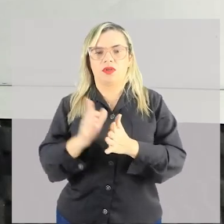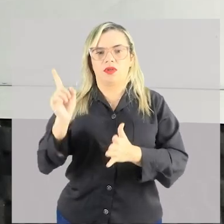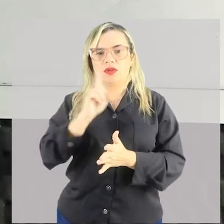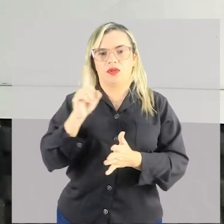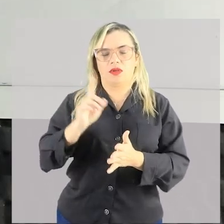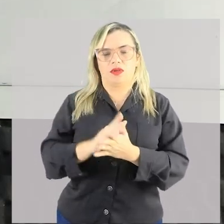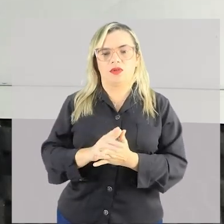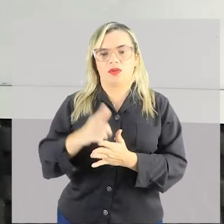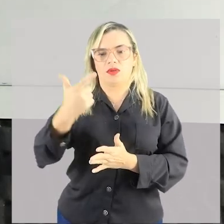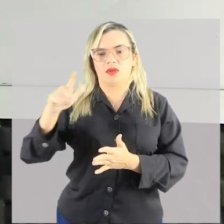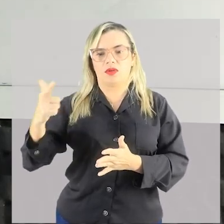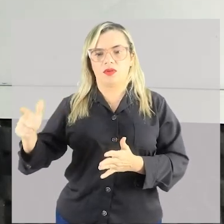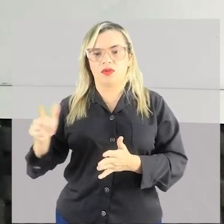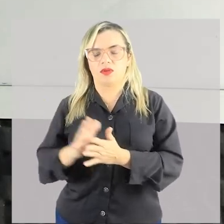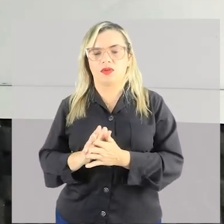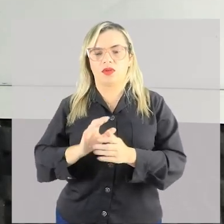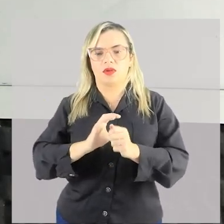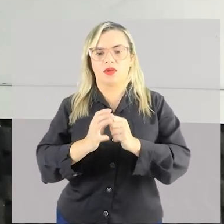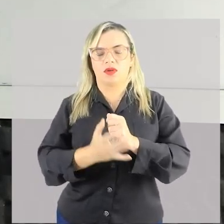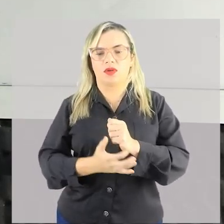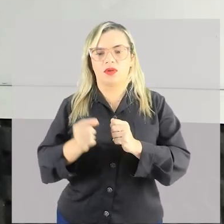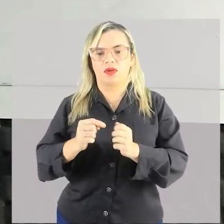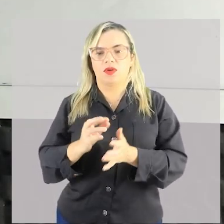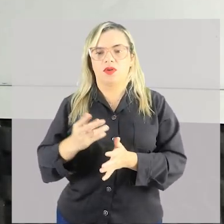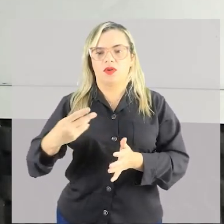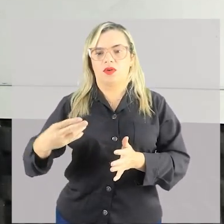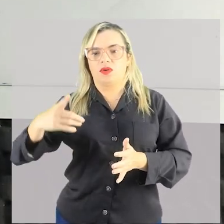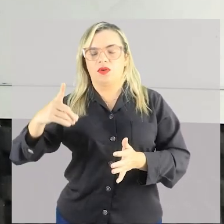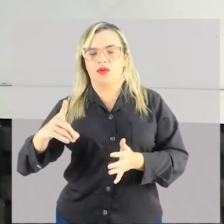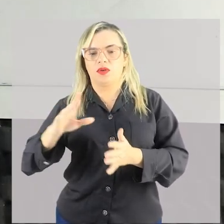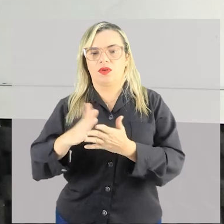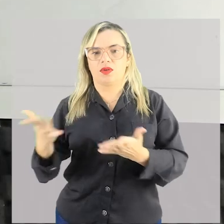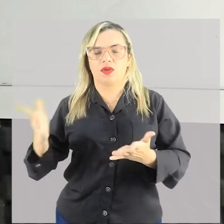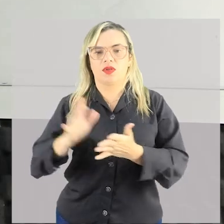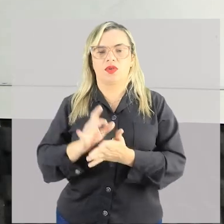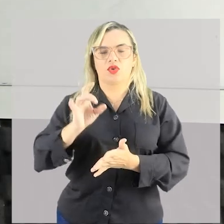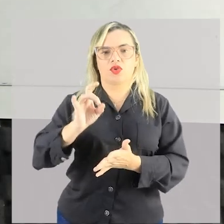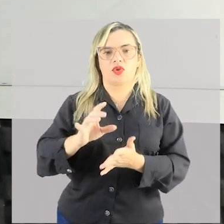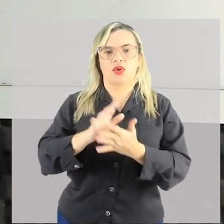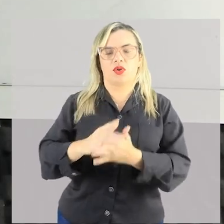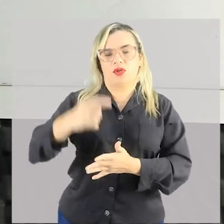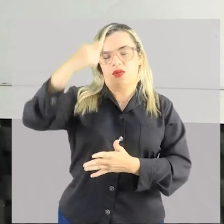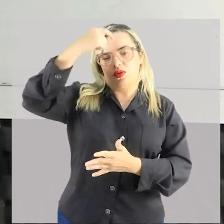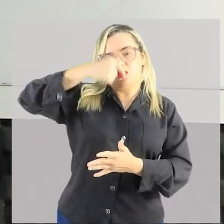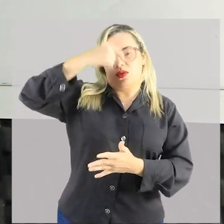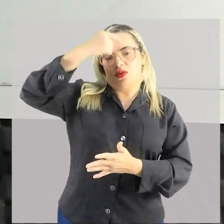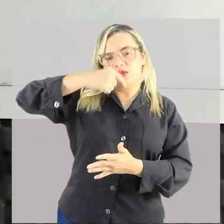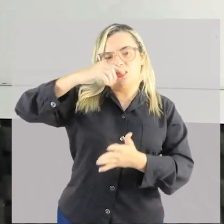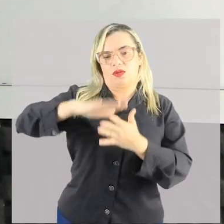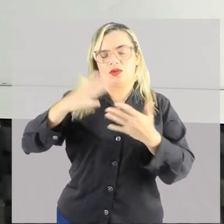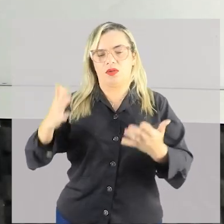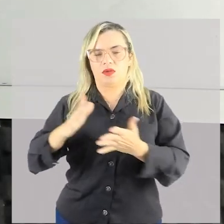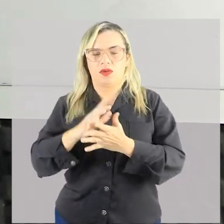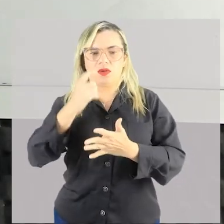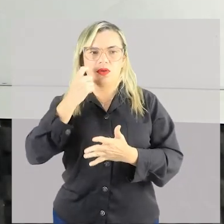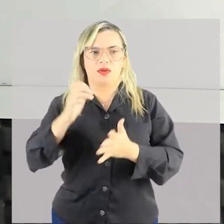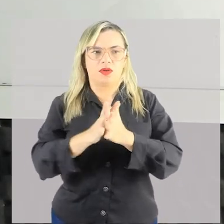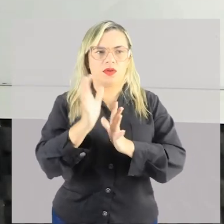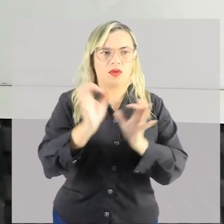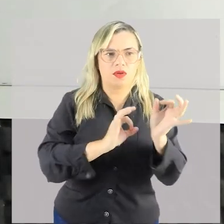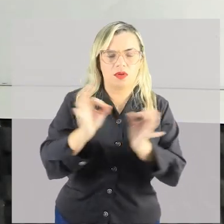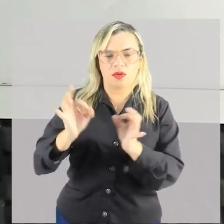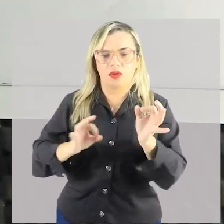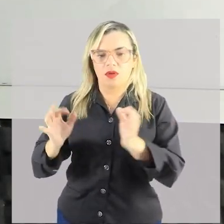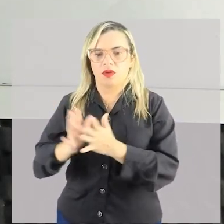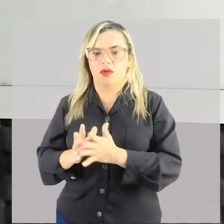está qual a probabilidade seja gripado Pessoal veja bem que acontece um negócio interessante eu vou distribuir esses